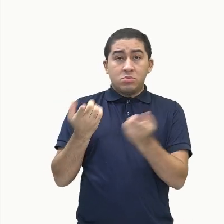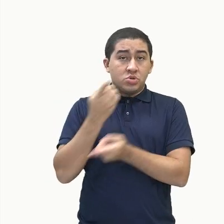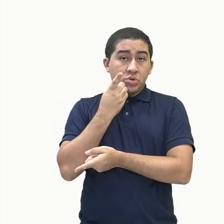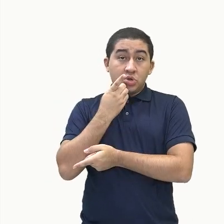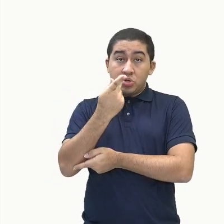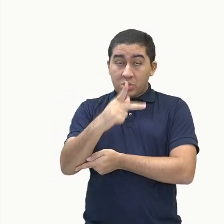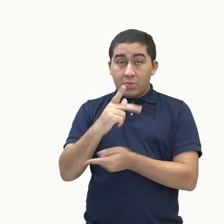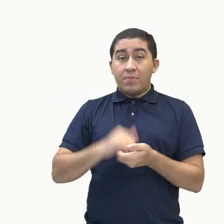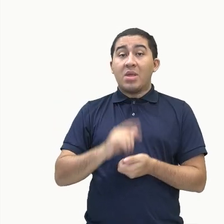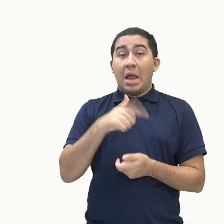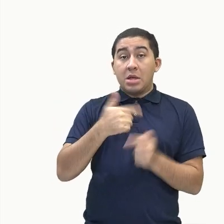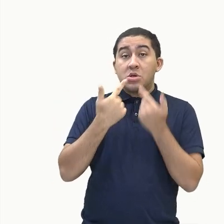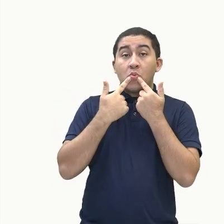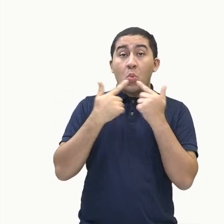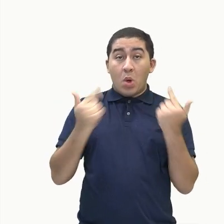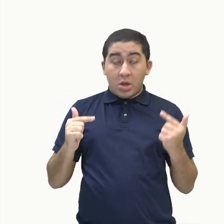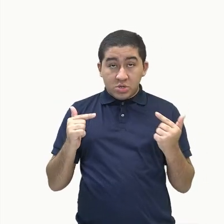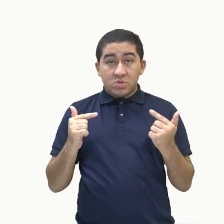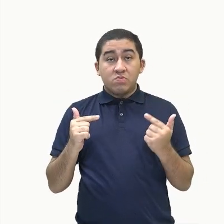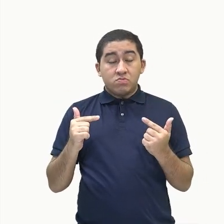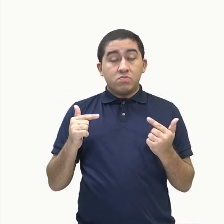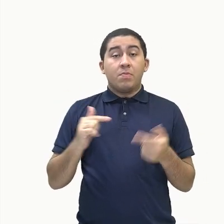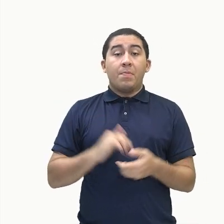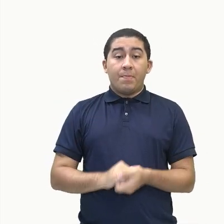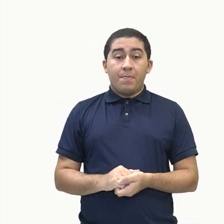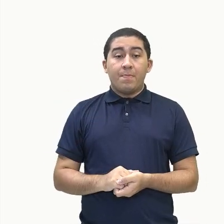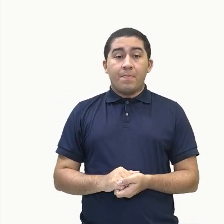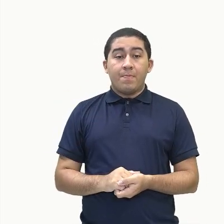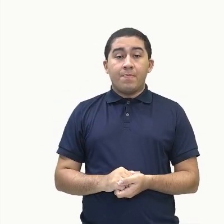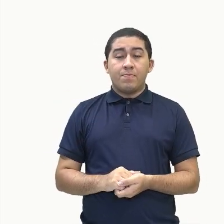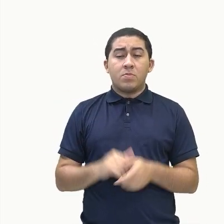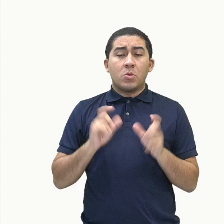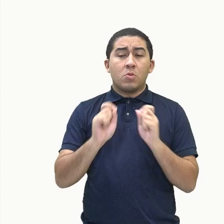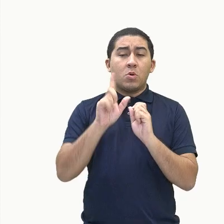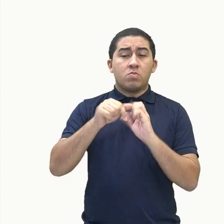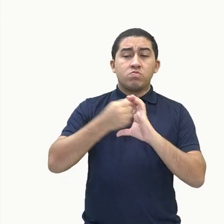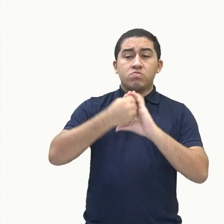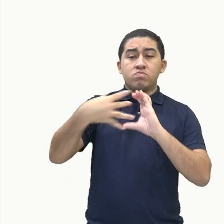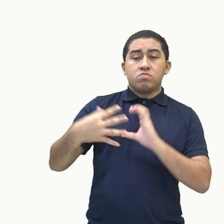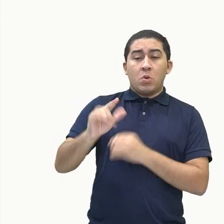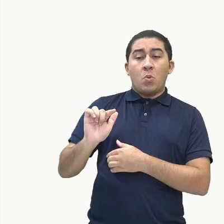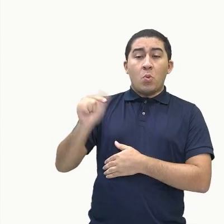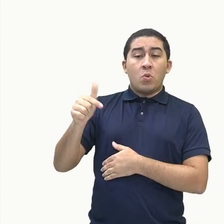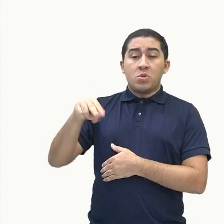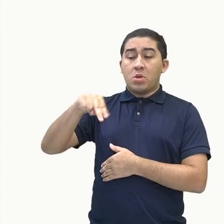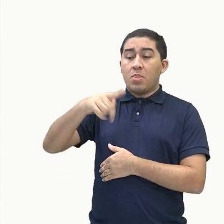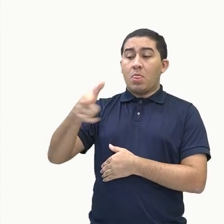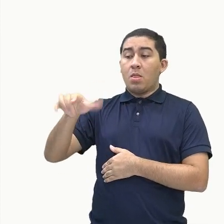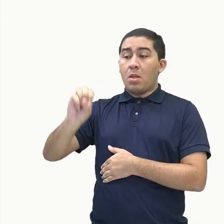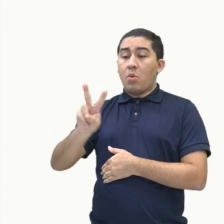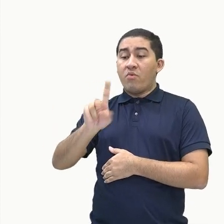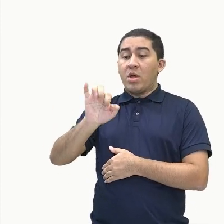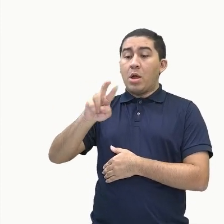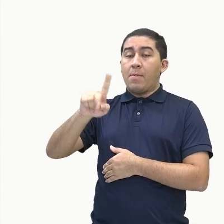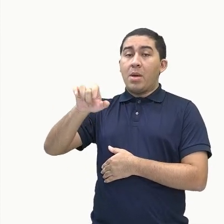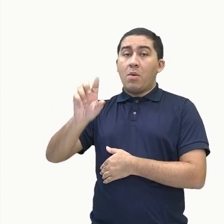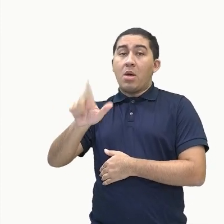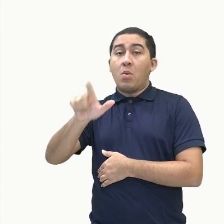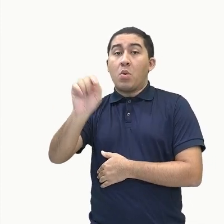exemplo de linguagem verbal. E o que vai caracterizar, então, a linguagem não verbal? O emprego